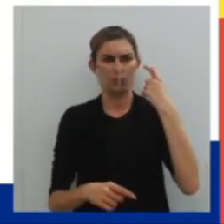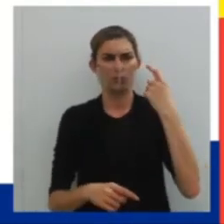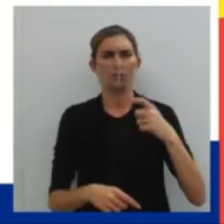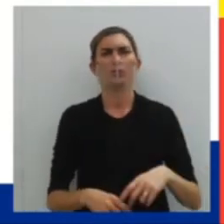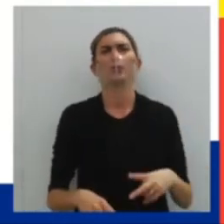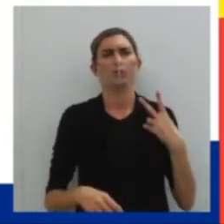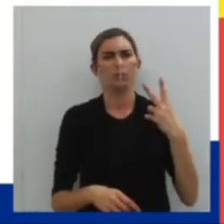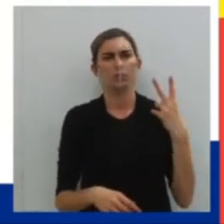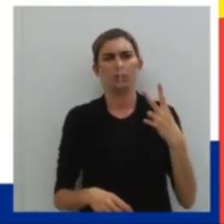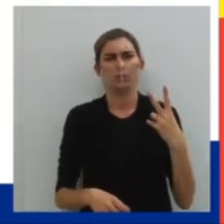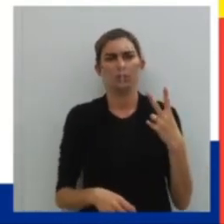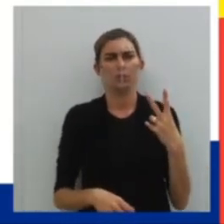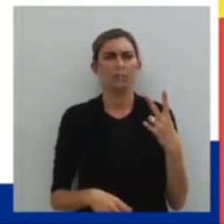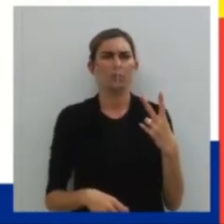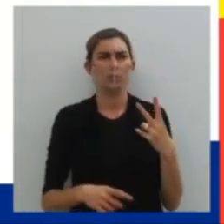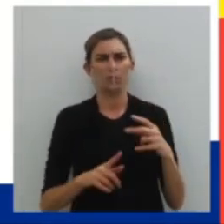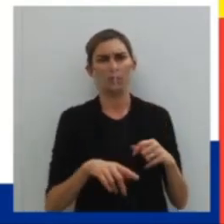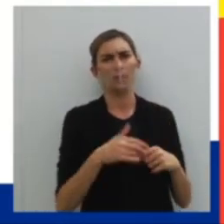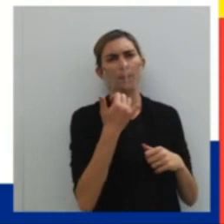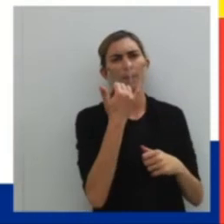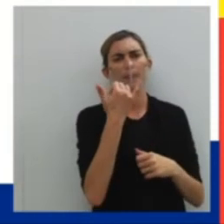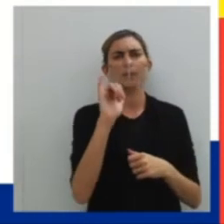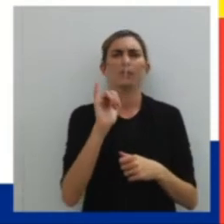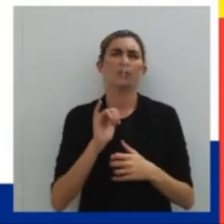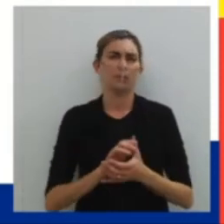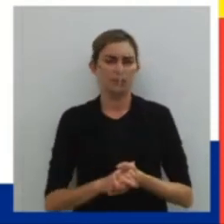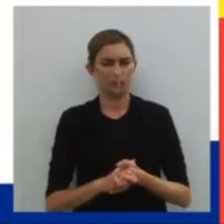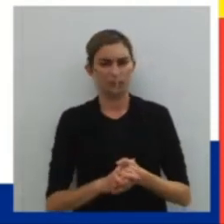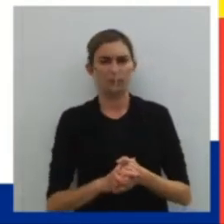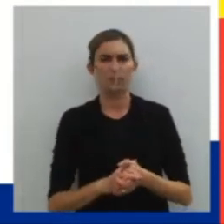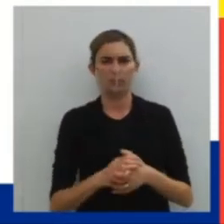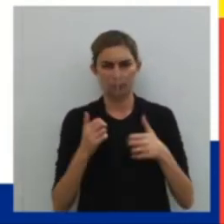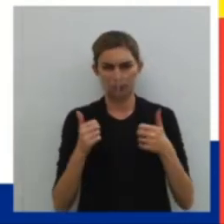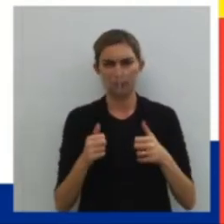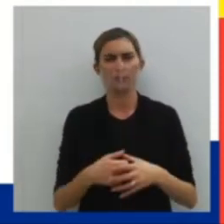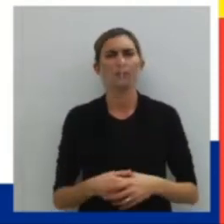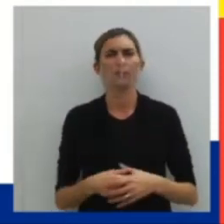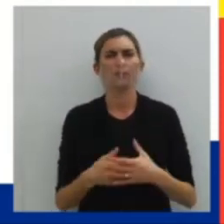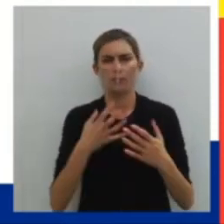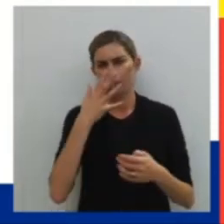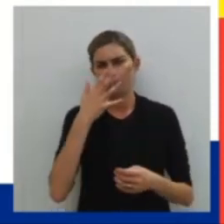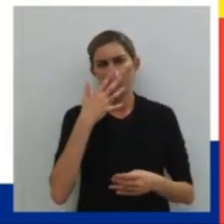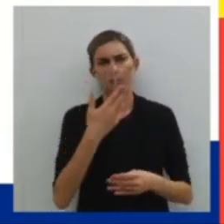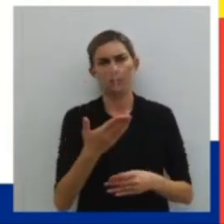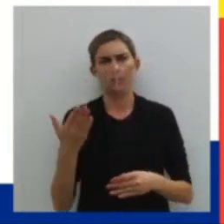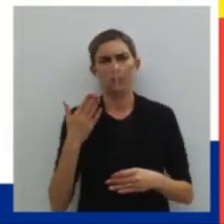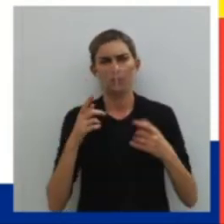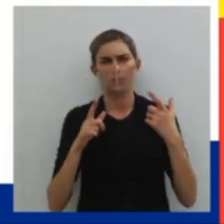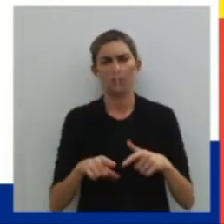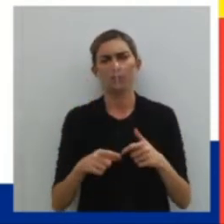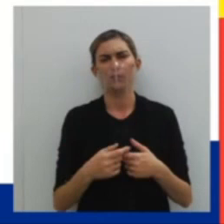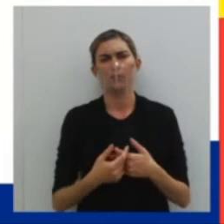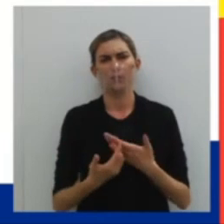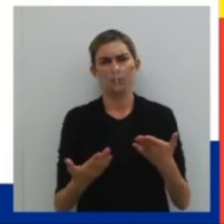X. E o segundo elemento é a coordenada Y que a gente precisa, tá certo? Então, observe, onde eu vou